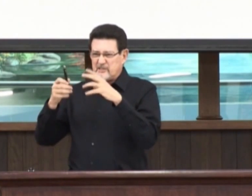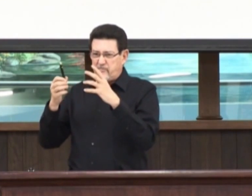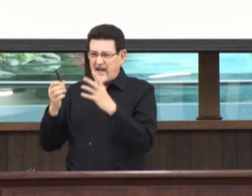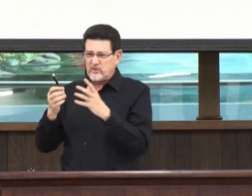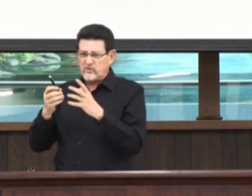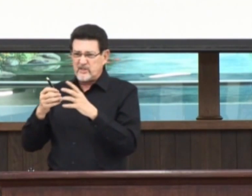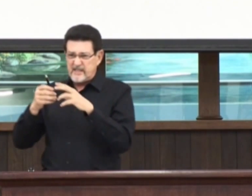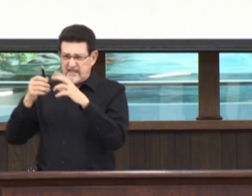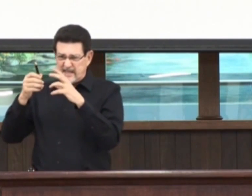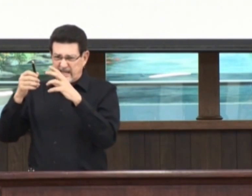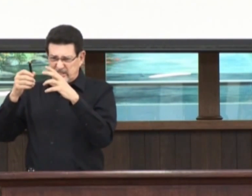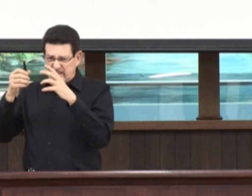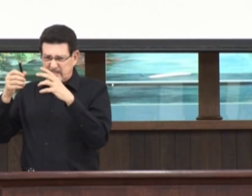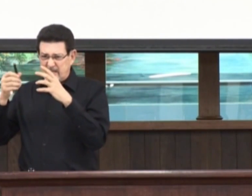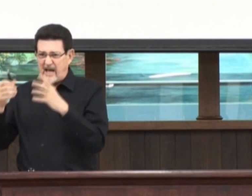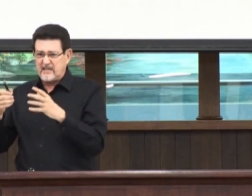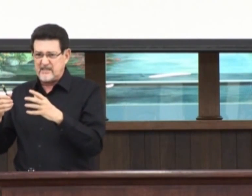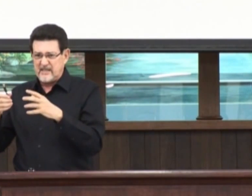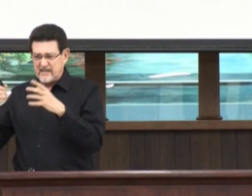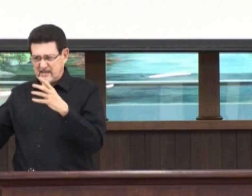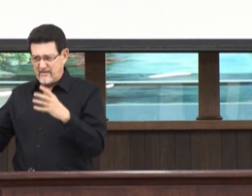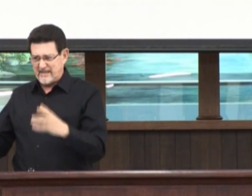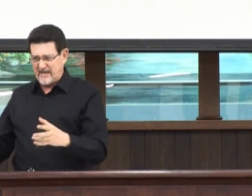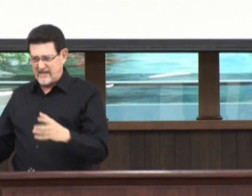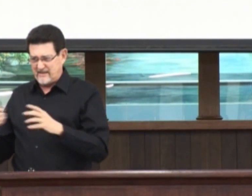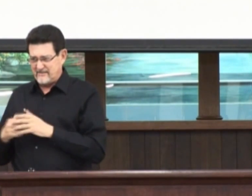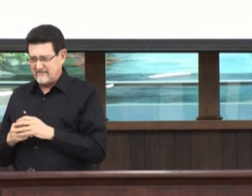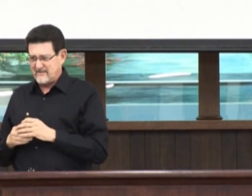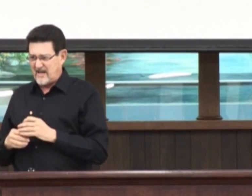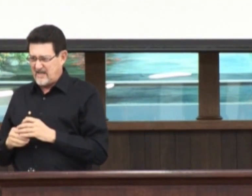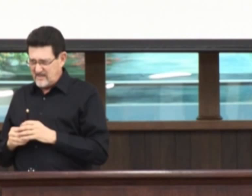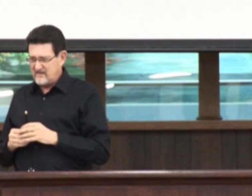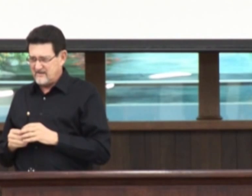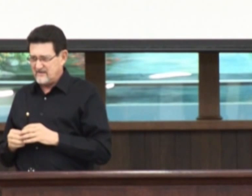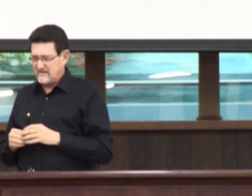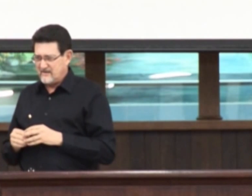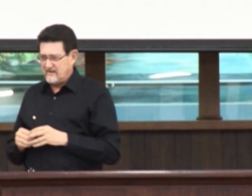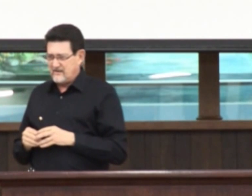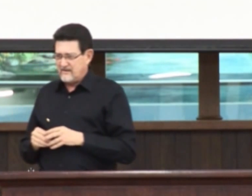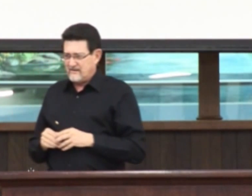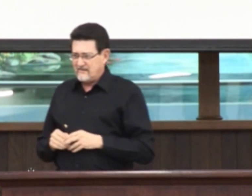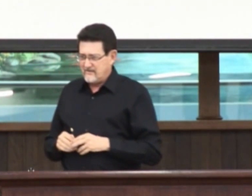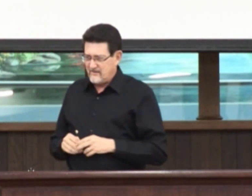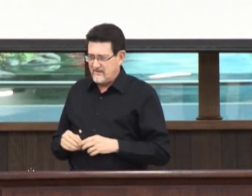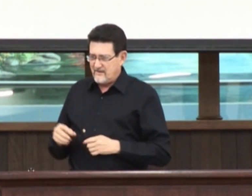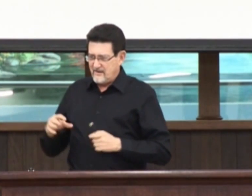nos espaços intersticiais da matéria.